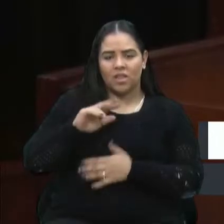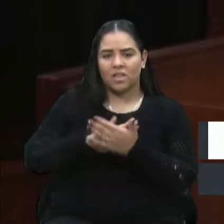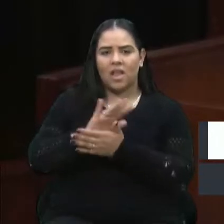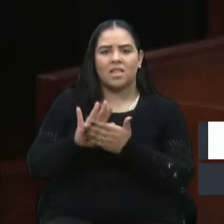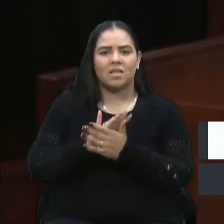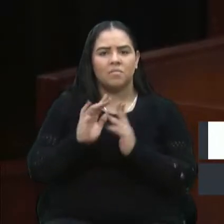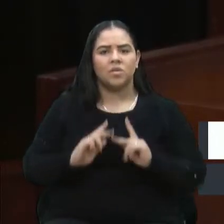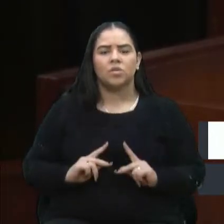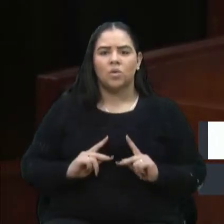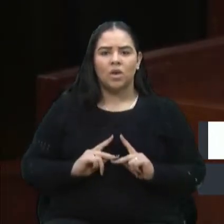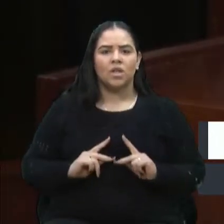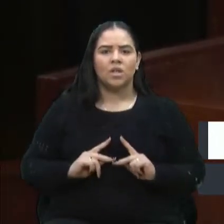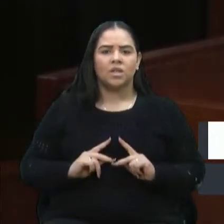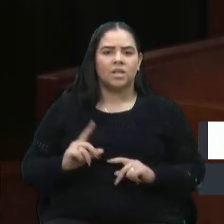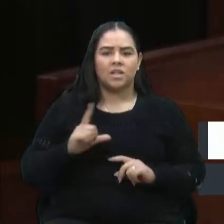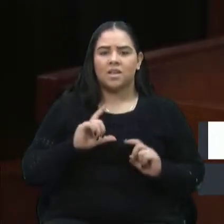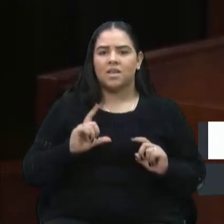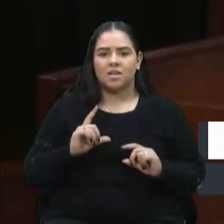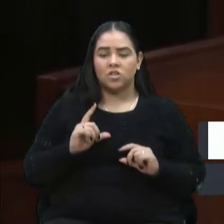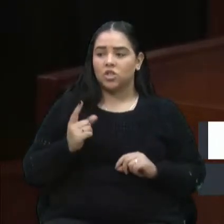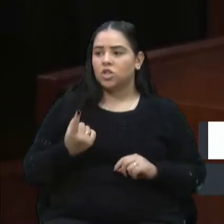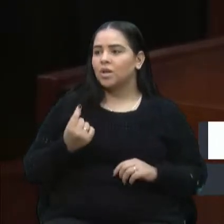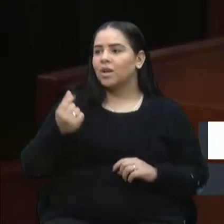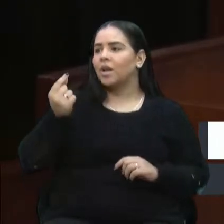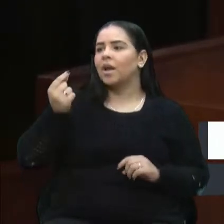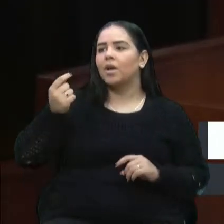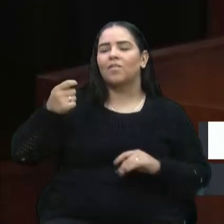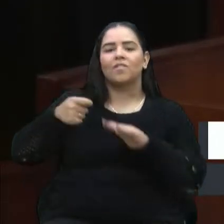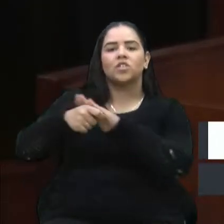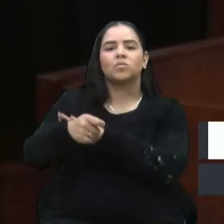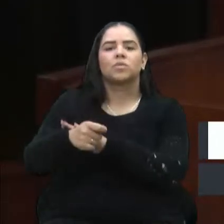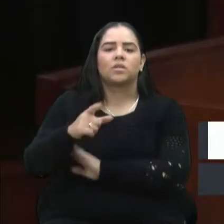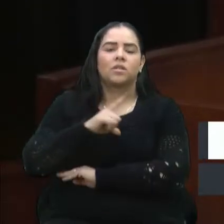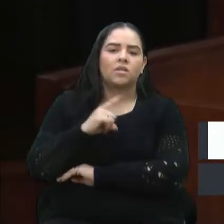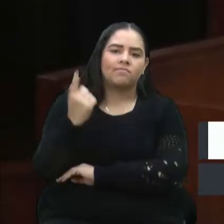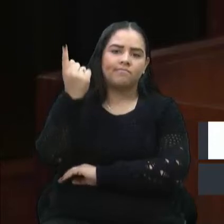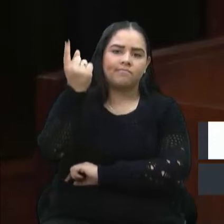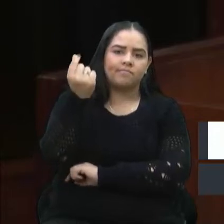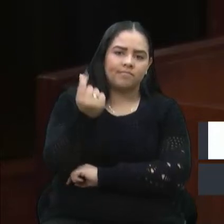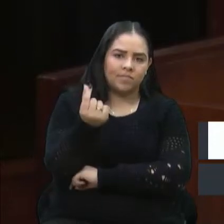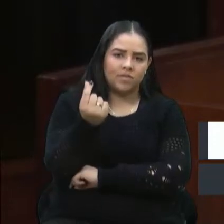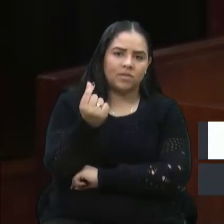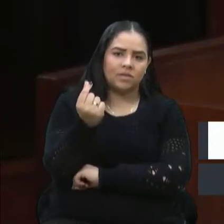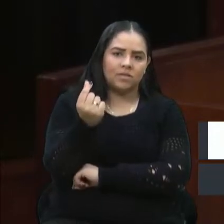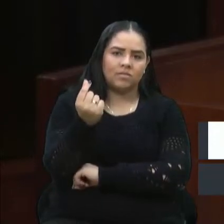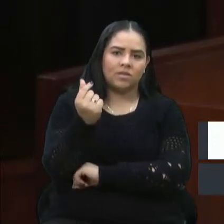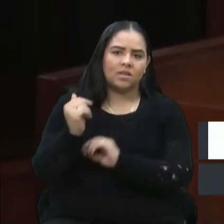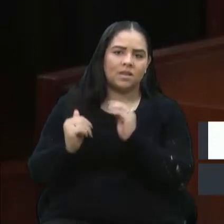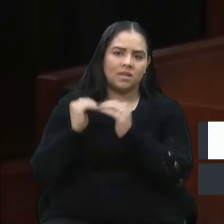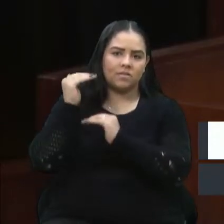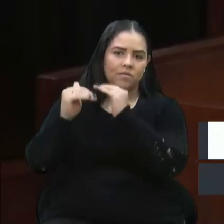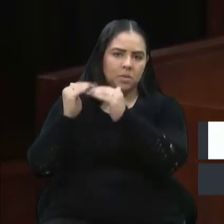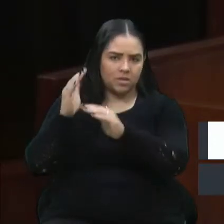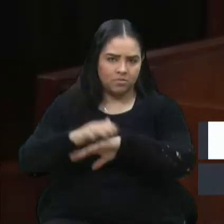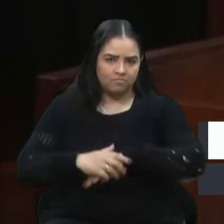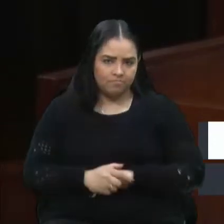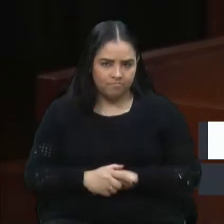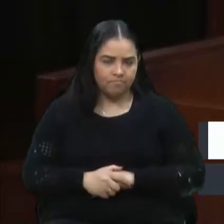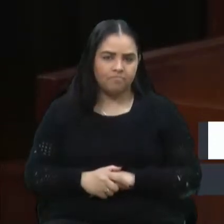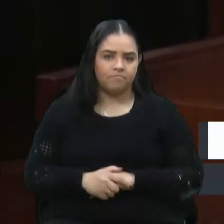esteja com ações aí no sistema financeiro, que esteja ganhando realmente com esse crescimento.